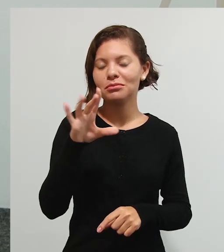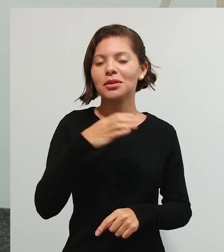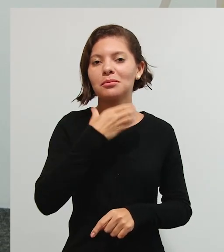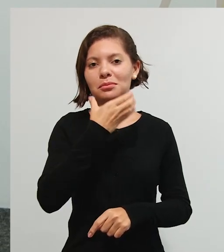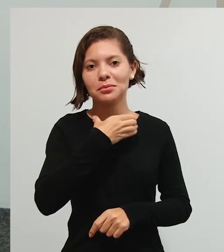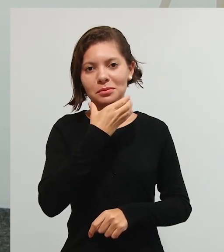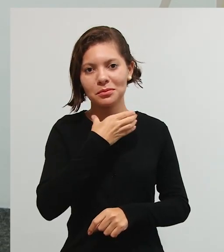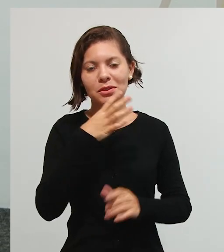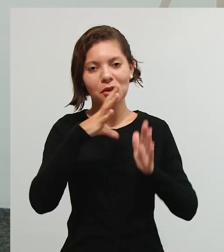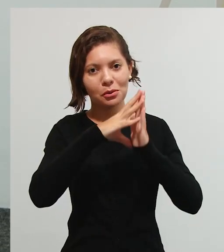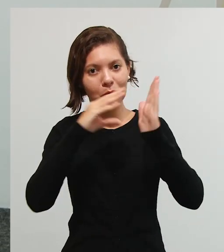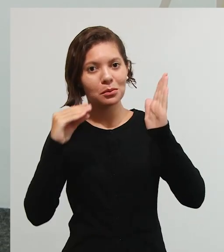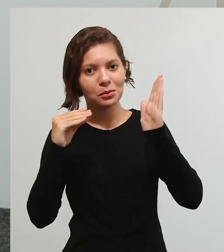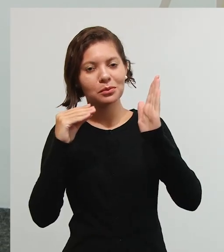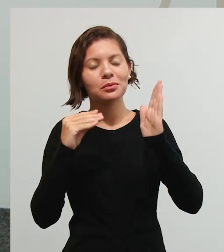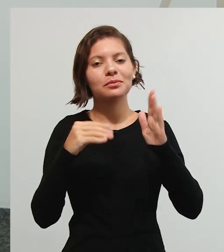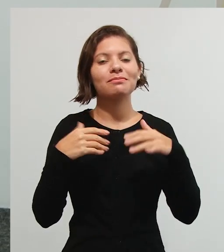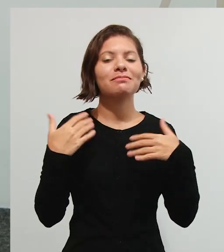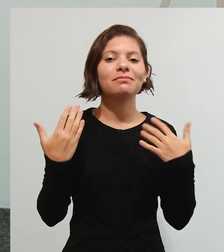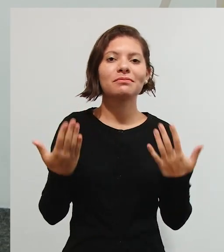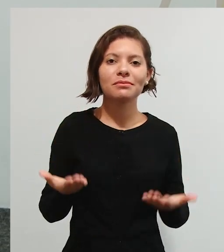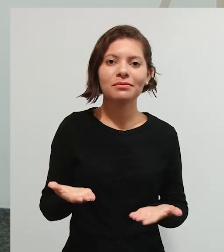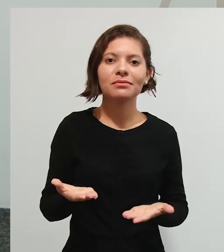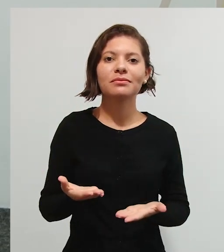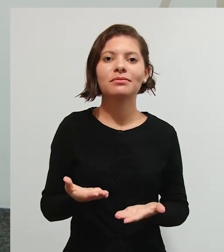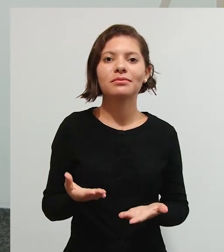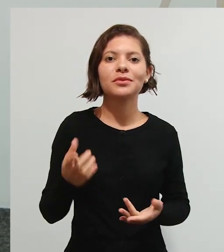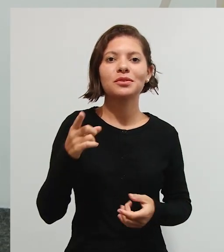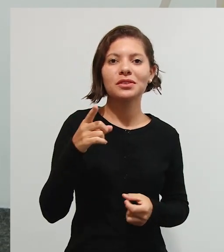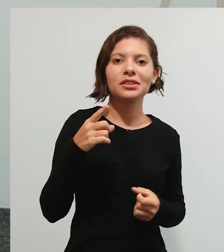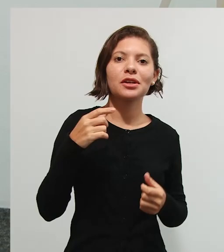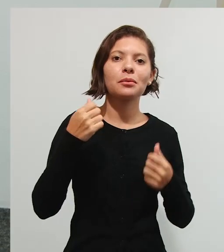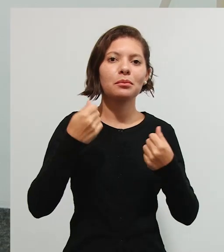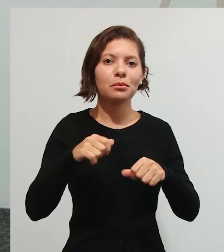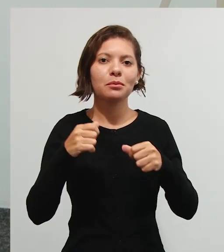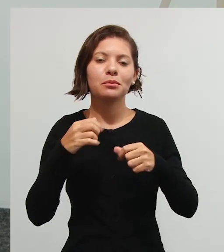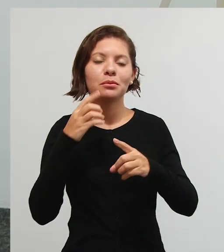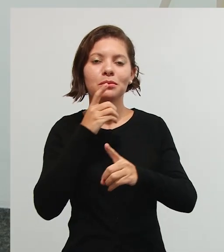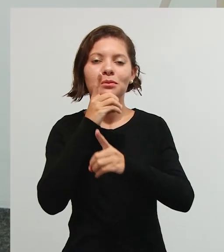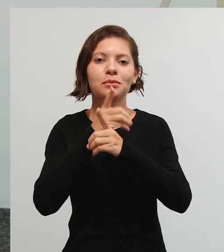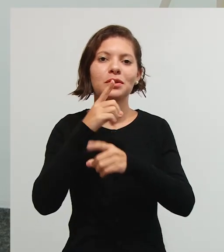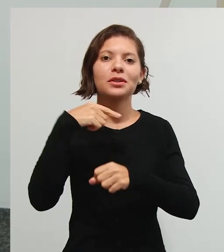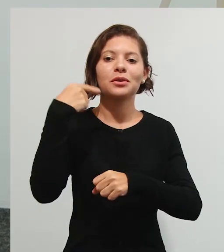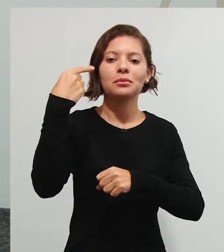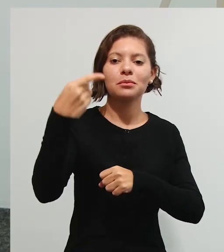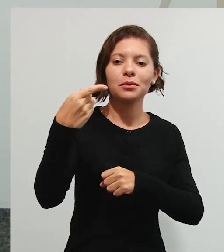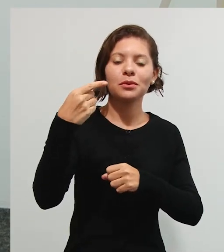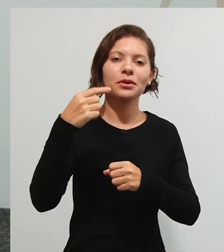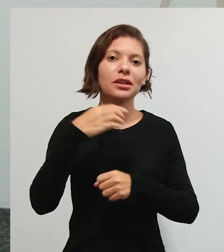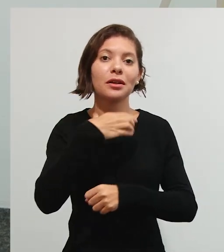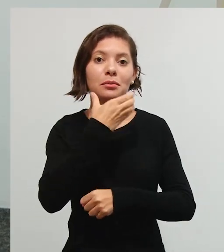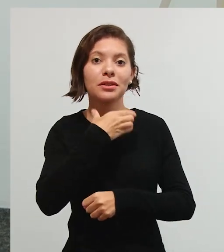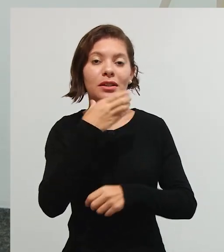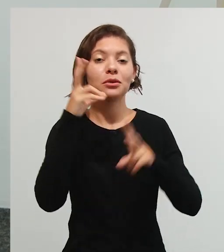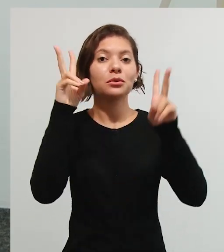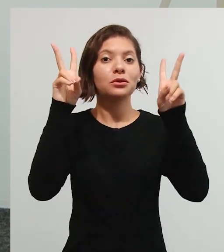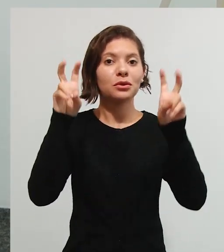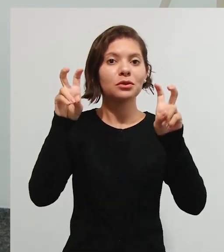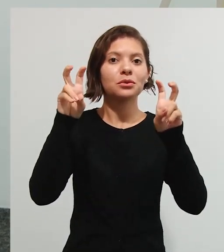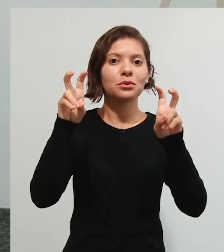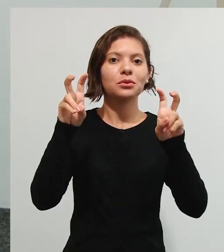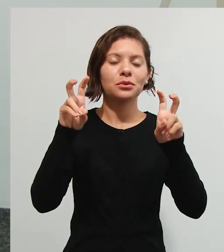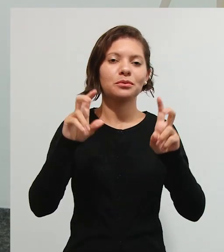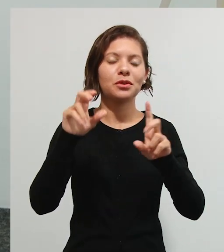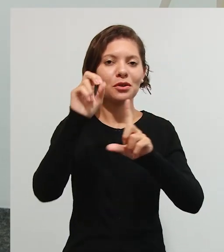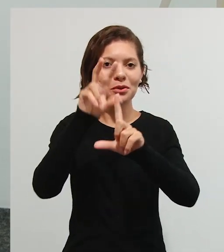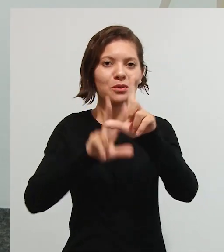inspiração montessoriana. Então, você vai encontrar outros materiais nas publicações da Montessori e no nosso